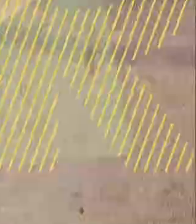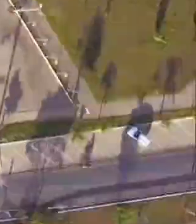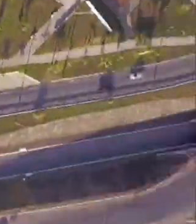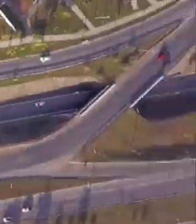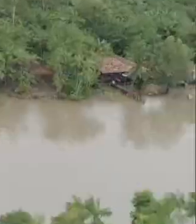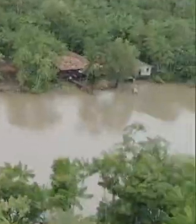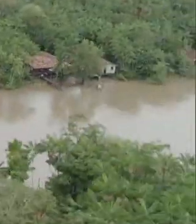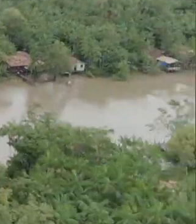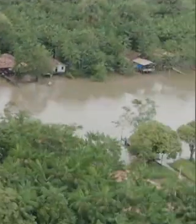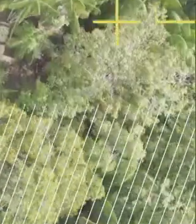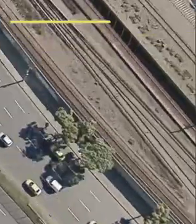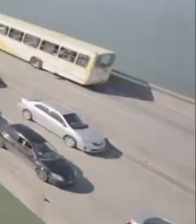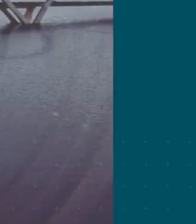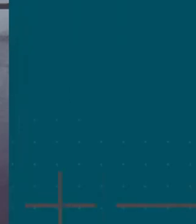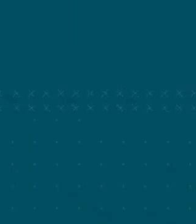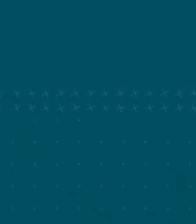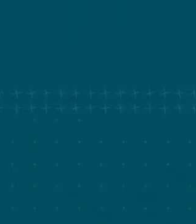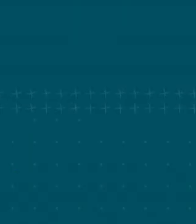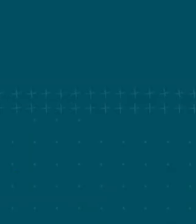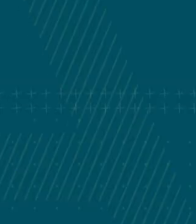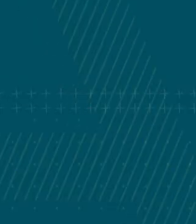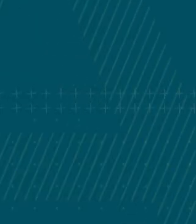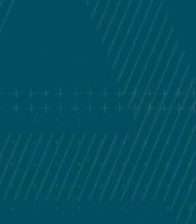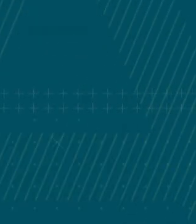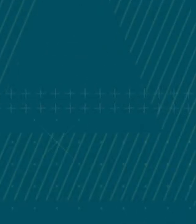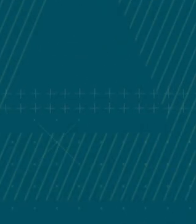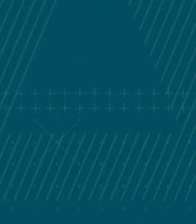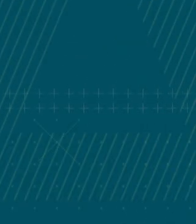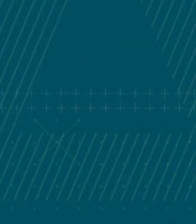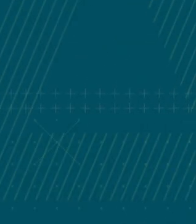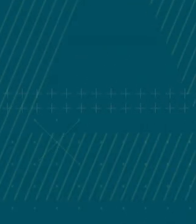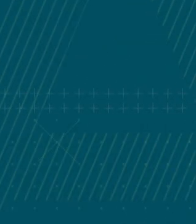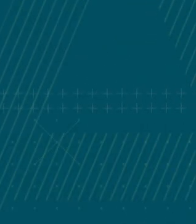Tchau. Tchau. Tchau.